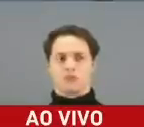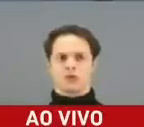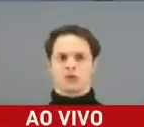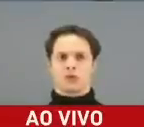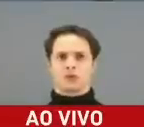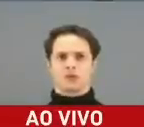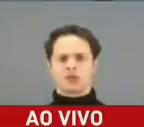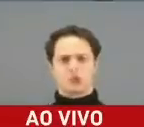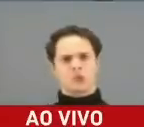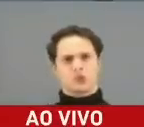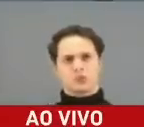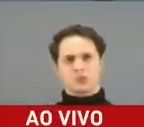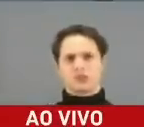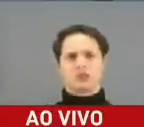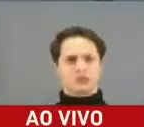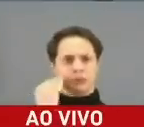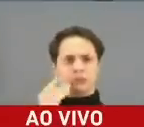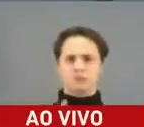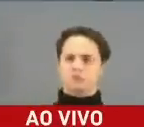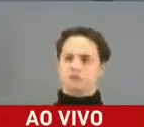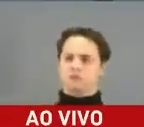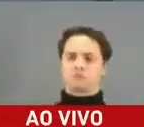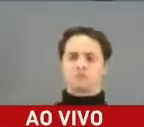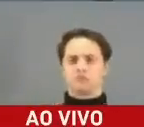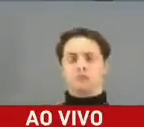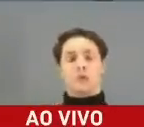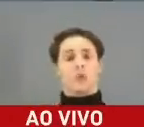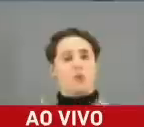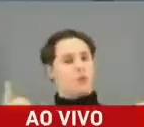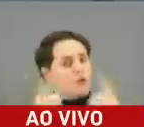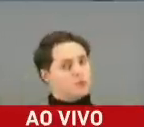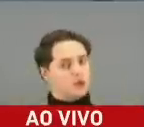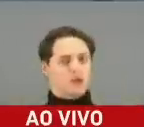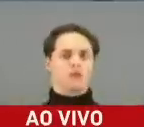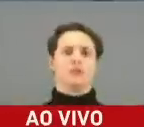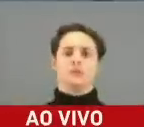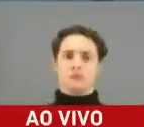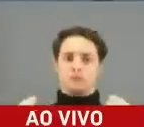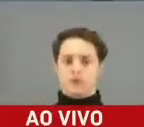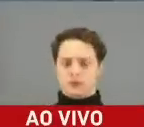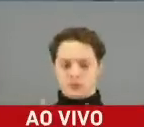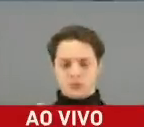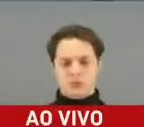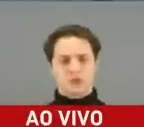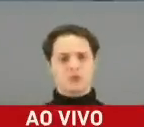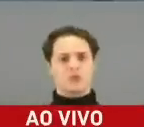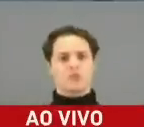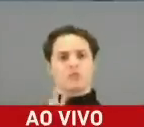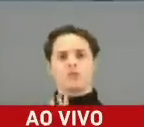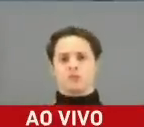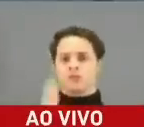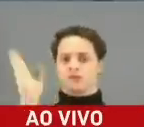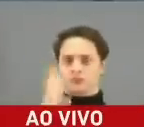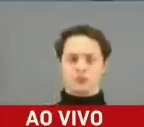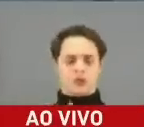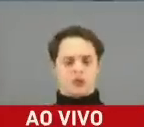está sofrendo essa tentativa de sequestro, mas Vossa Excelência não está deixando, não está permitindo, e pelo contrário, precisa continuar nessa senda de mostrar ao